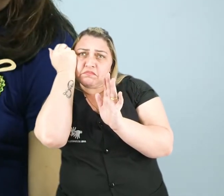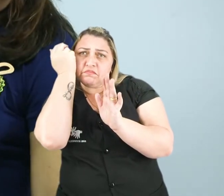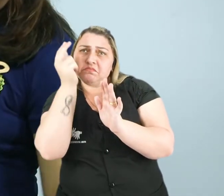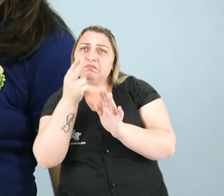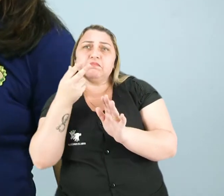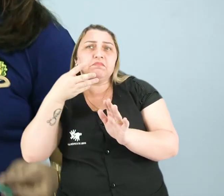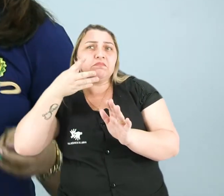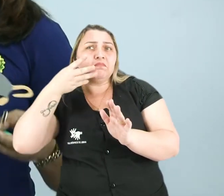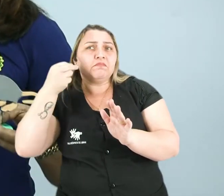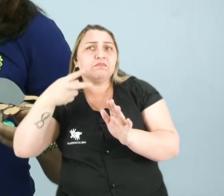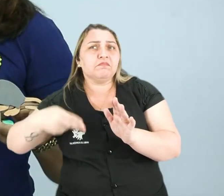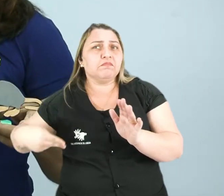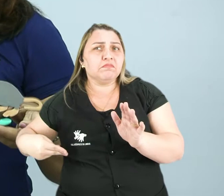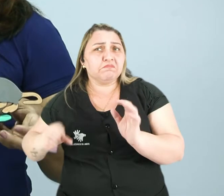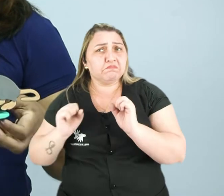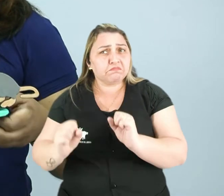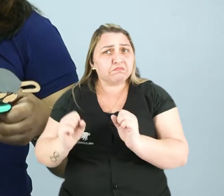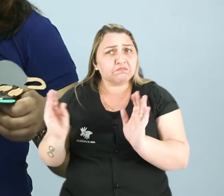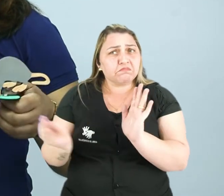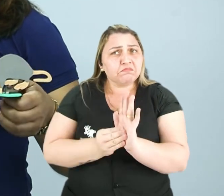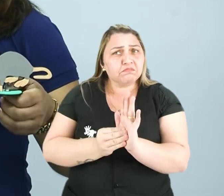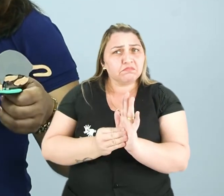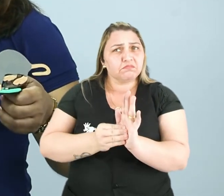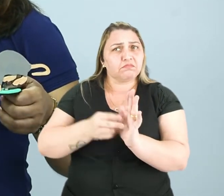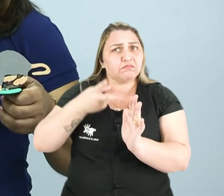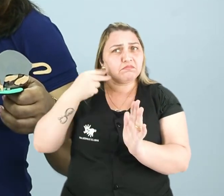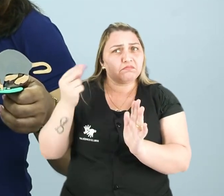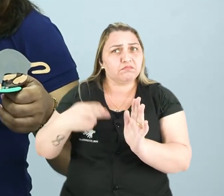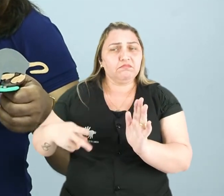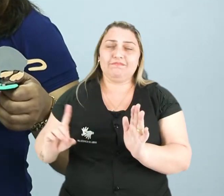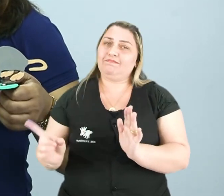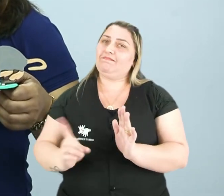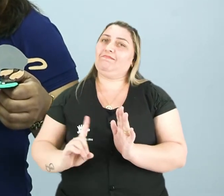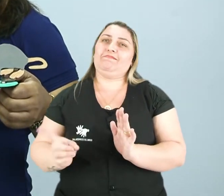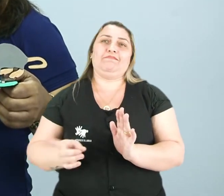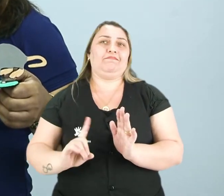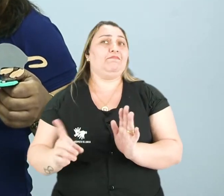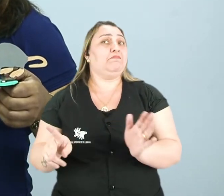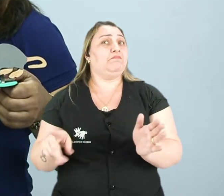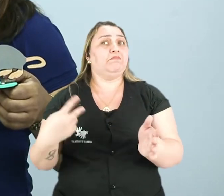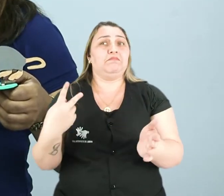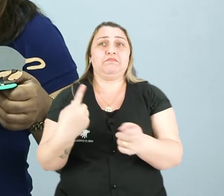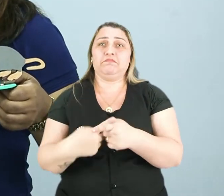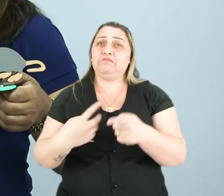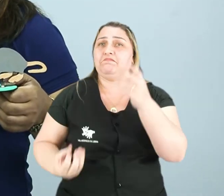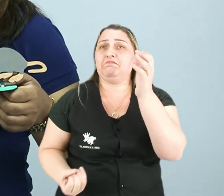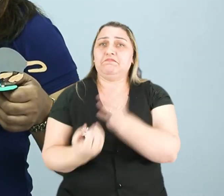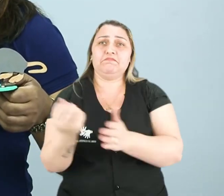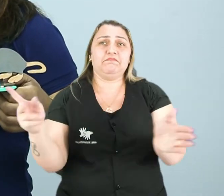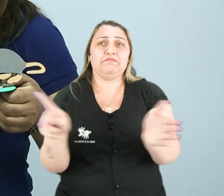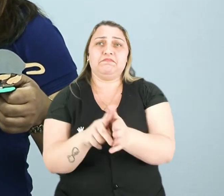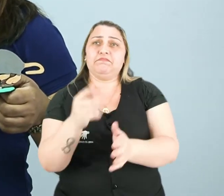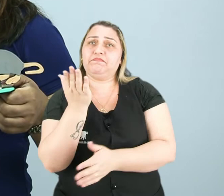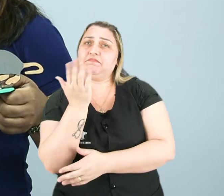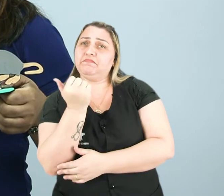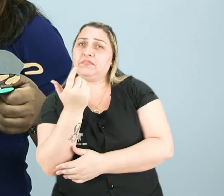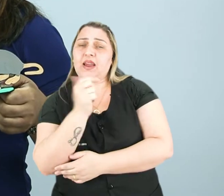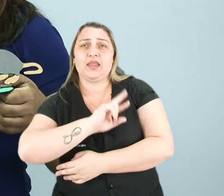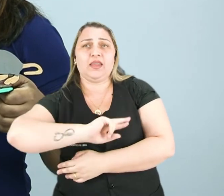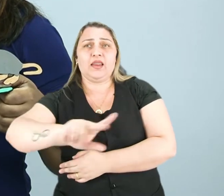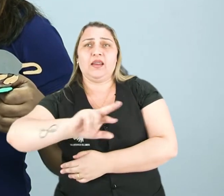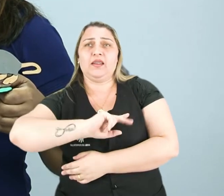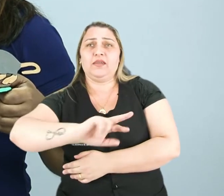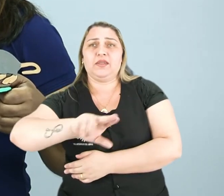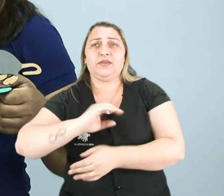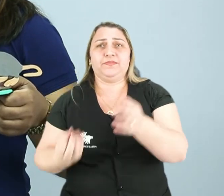rato. Poderia colocar um rato aqui? Não, não é mesmo? Porque ele não produz o seu próprio alimento. Então, ele não é um produtor,